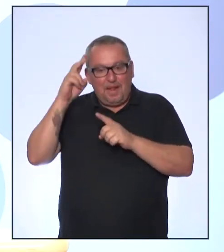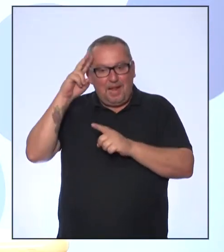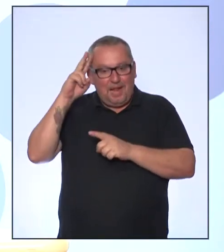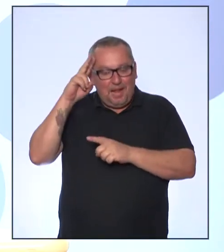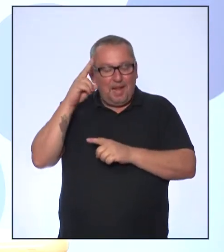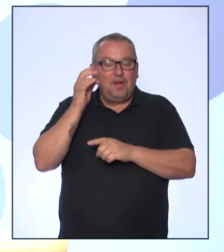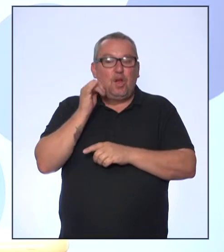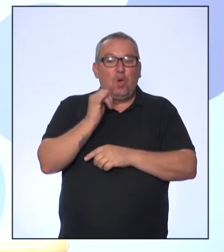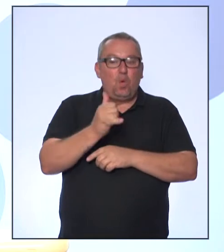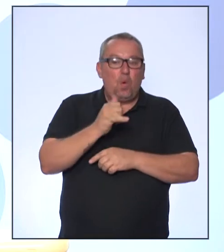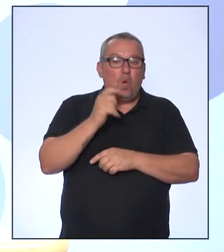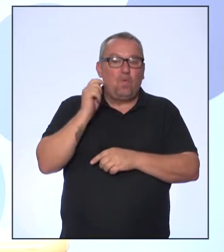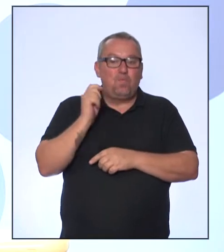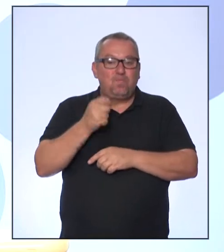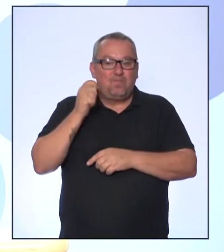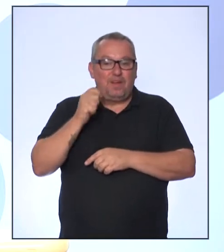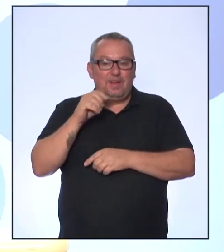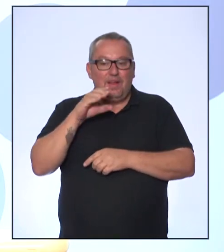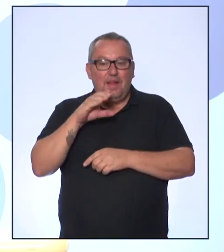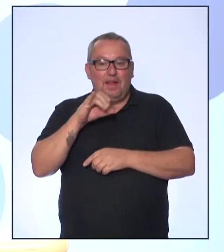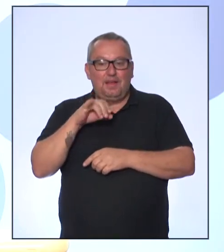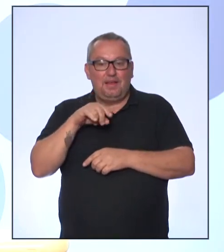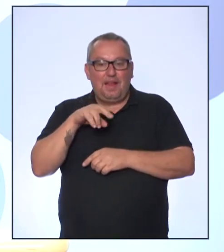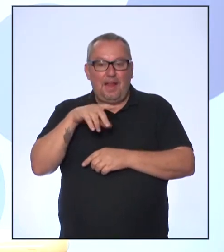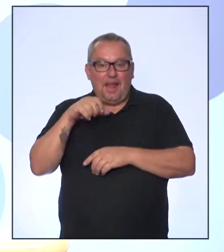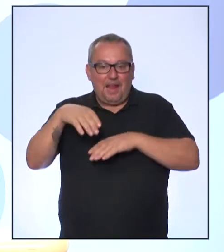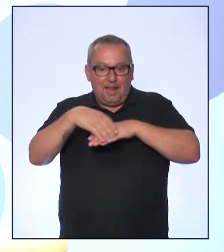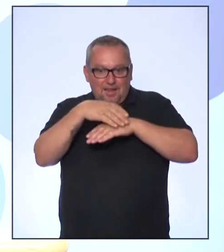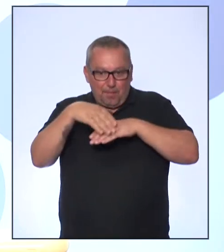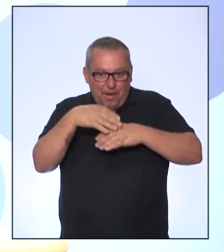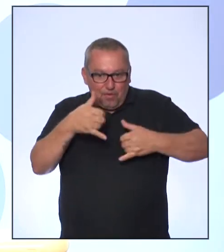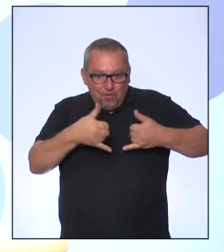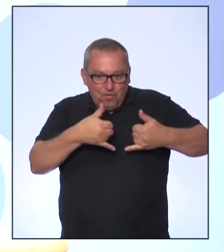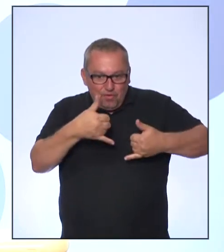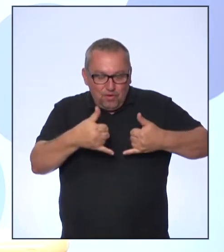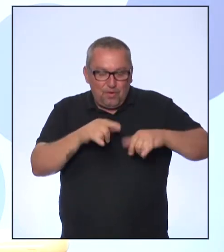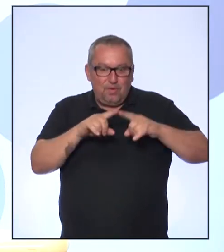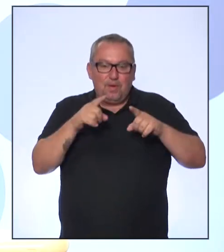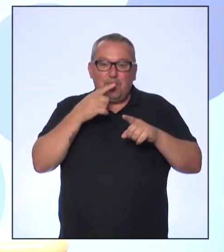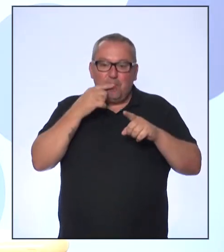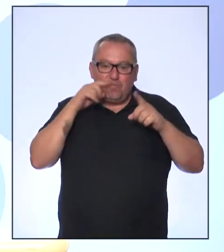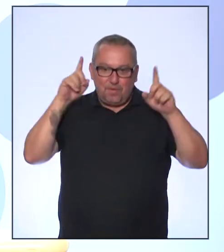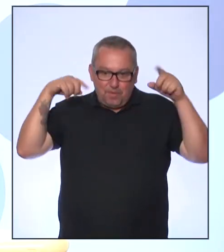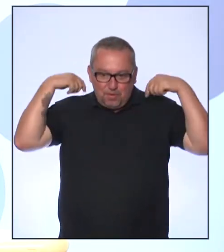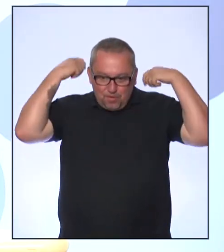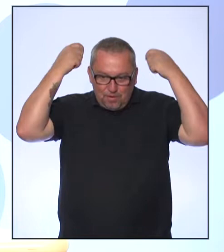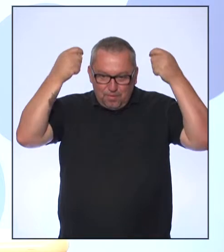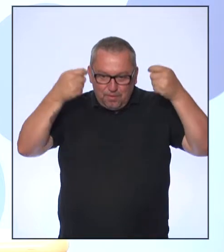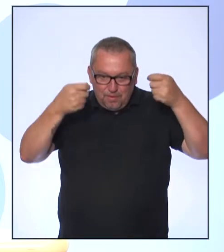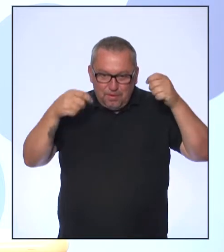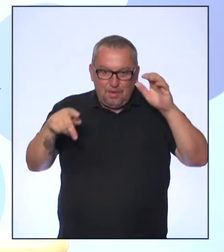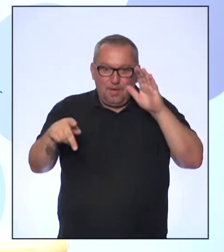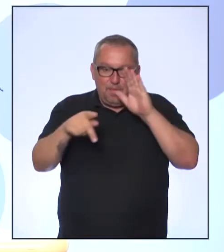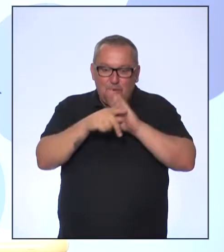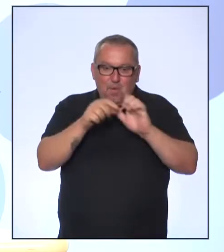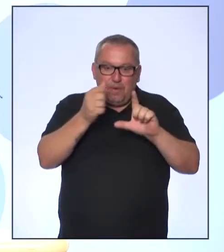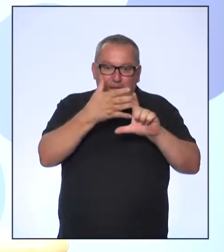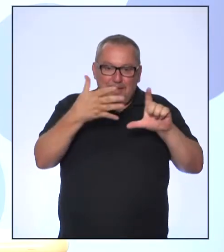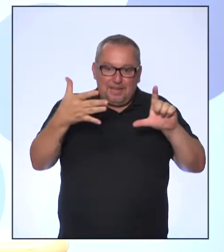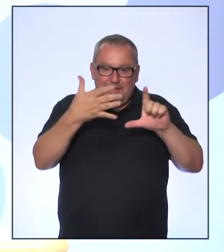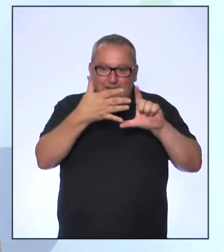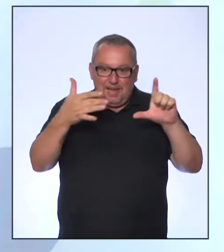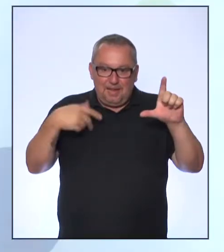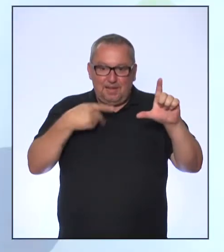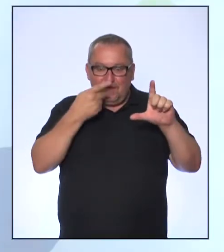muitos citaram a Cinderela, a Luísa citou o Chapeuzinho Vermelho, o Carlos citou a própria série que você citou no início